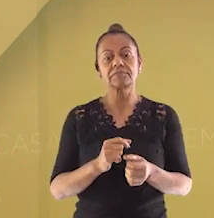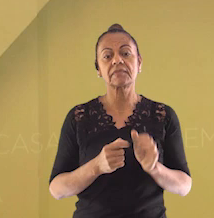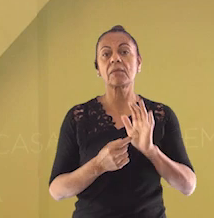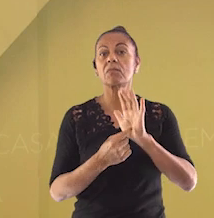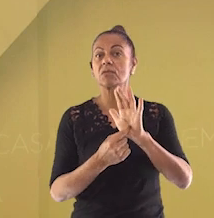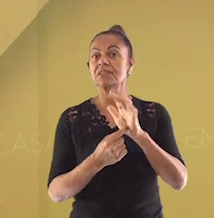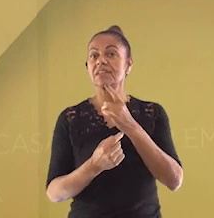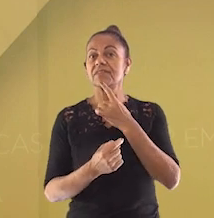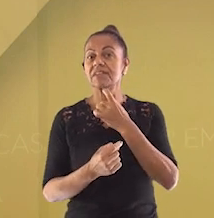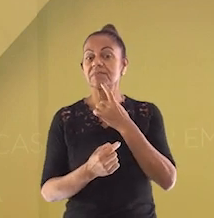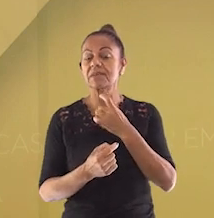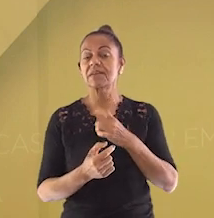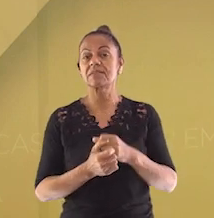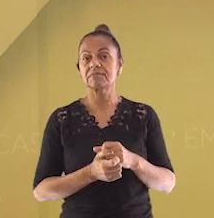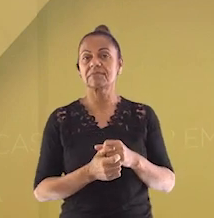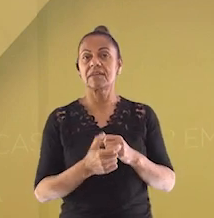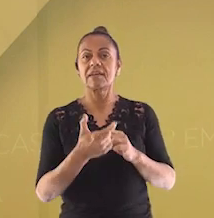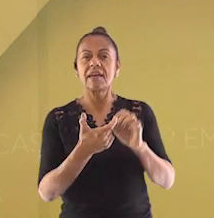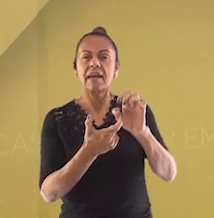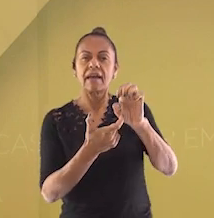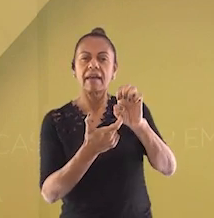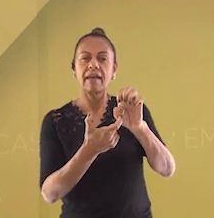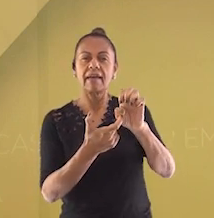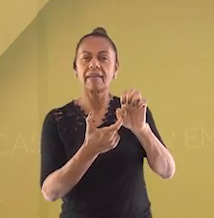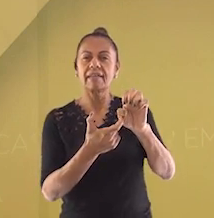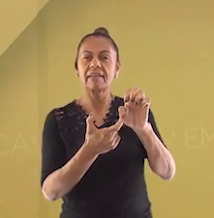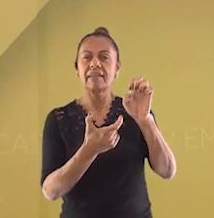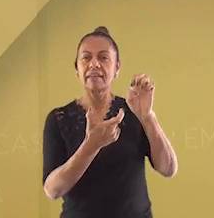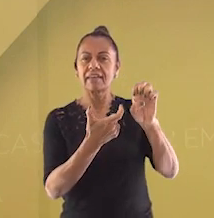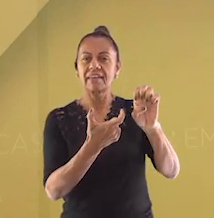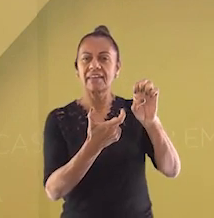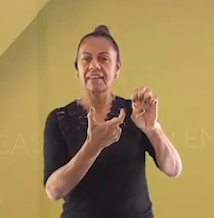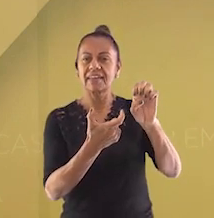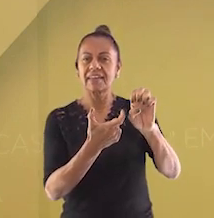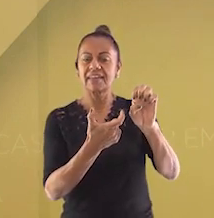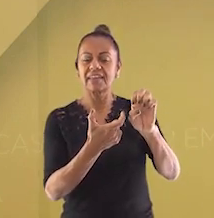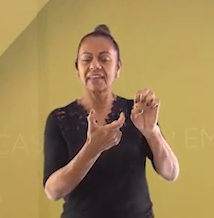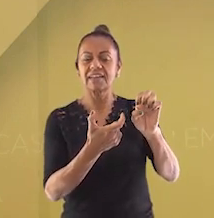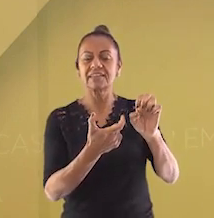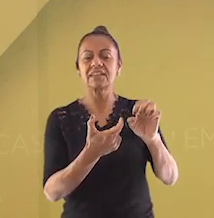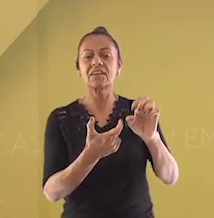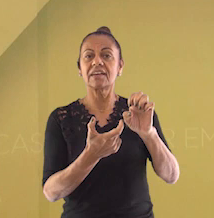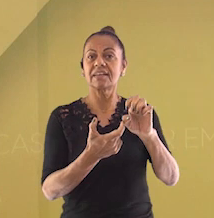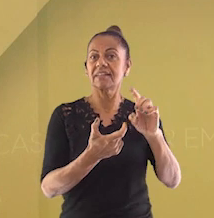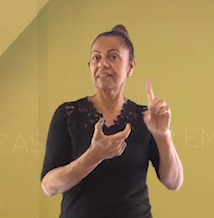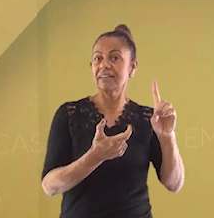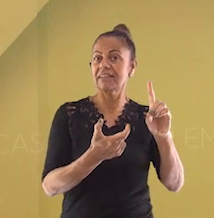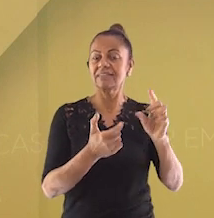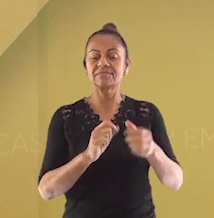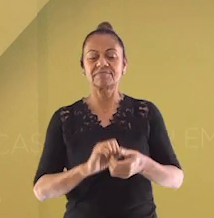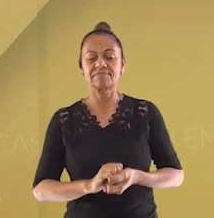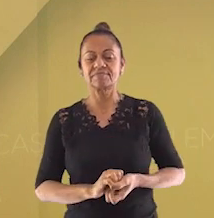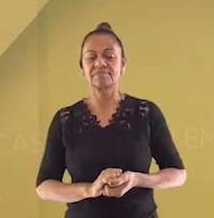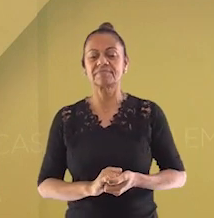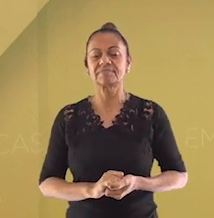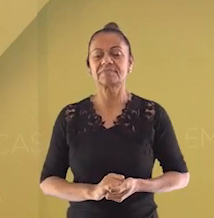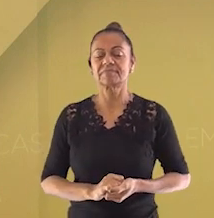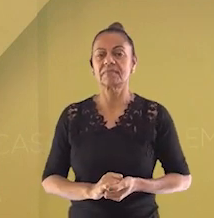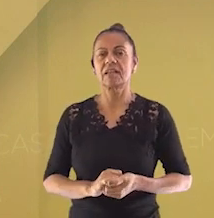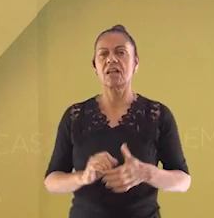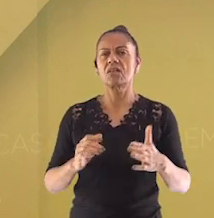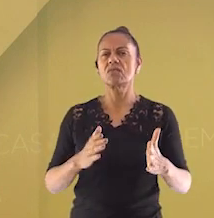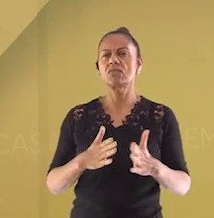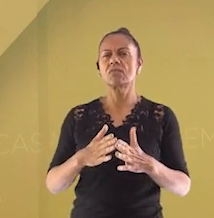se o verbo terminar se o verbo termina na vogal e como nesses dois casos ambos terminam em